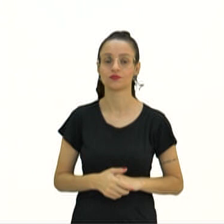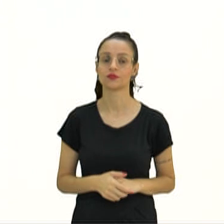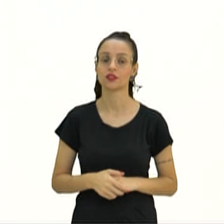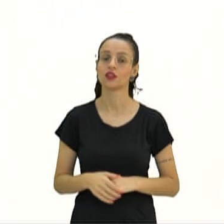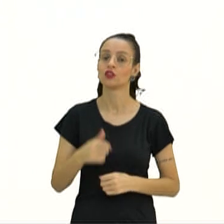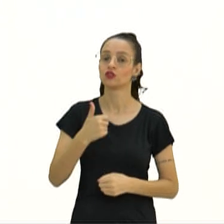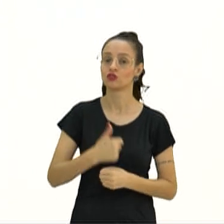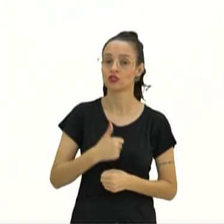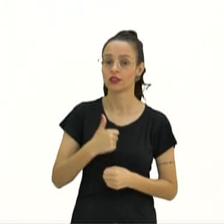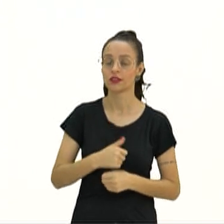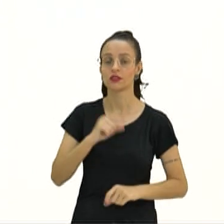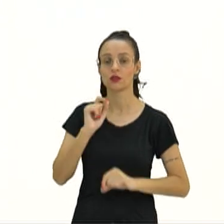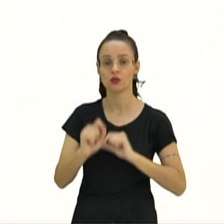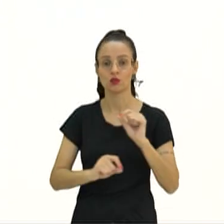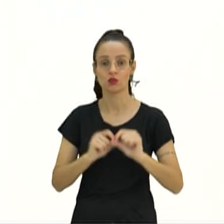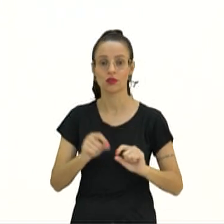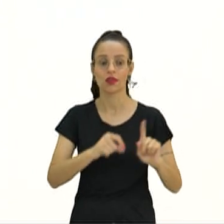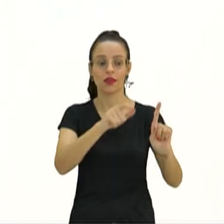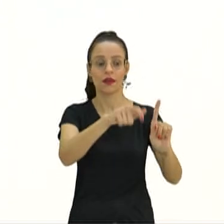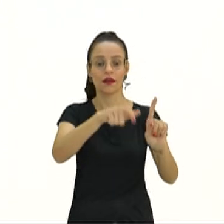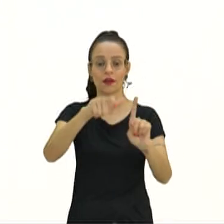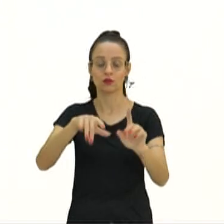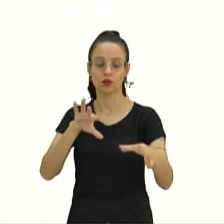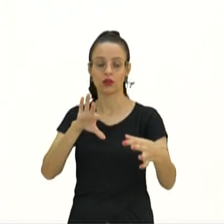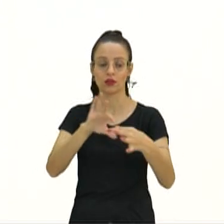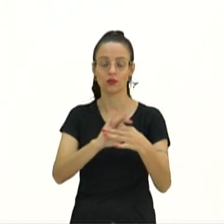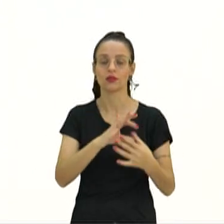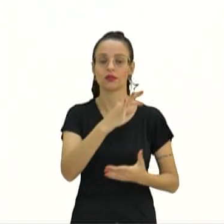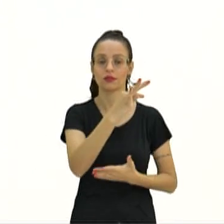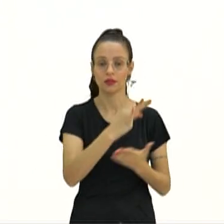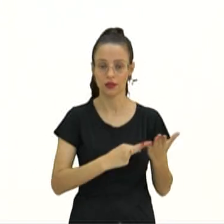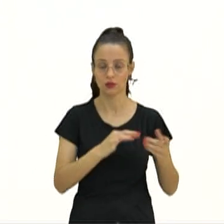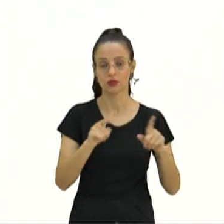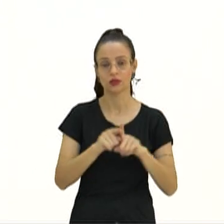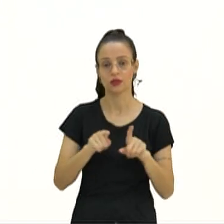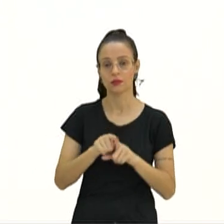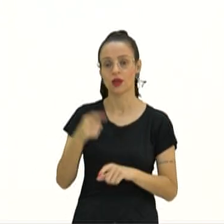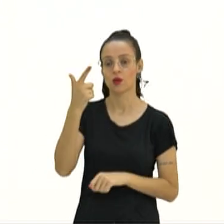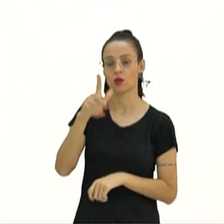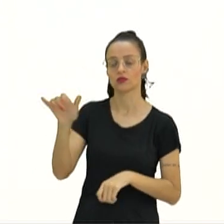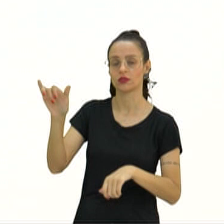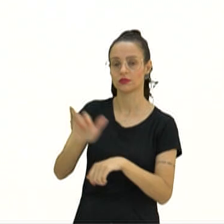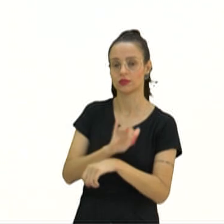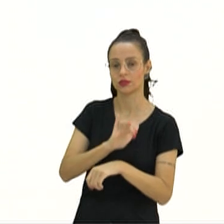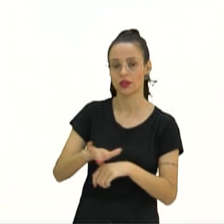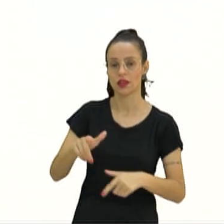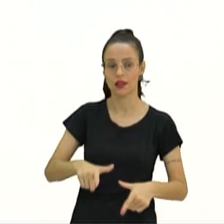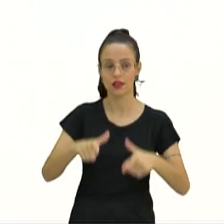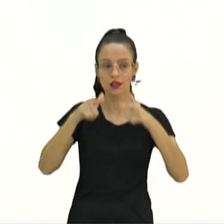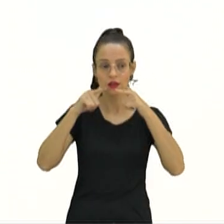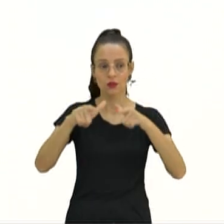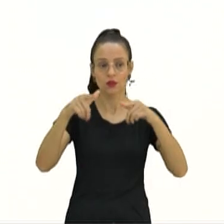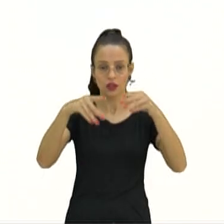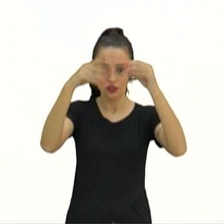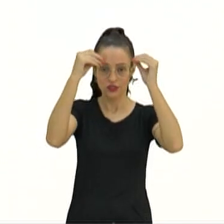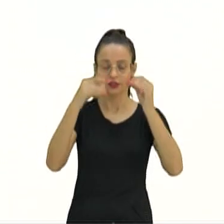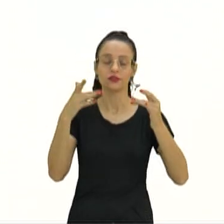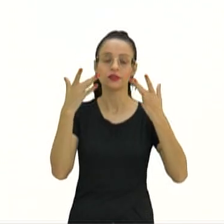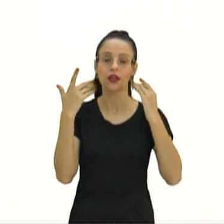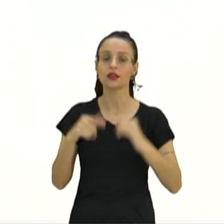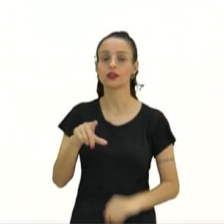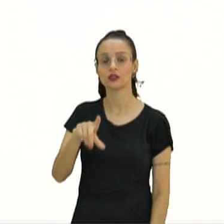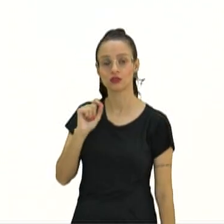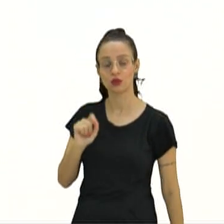direção faz a ligação entre os atores, texto dramático e os demais elementos da linguagem teatral. Escolhe a